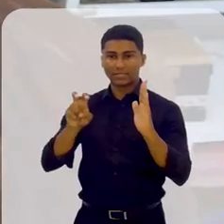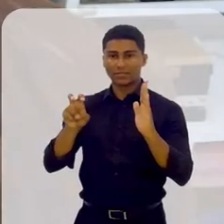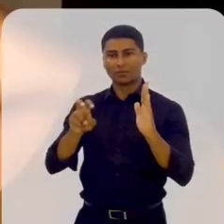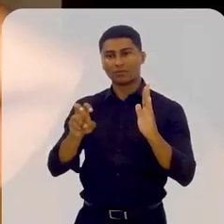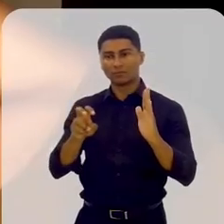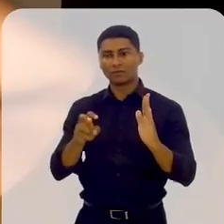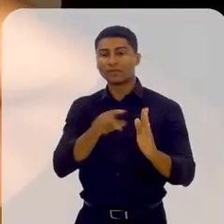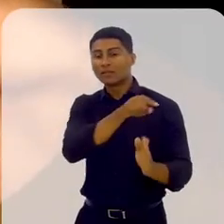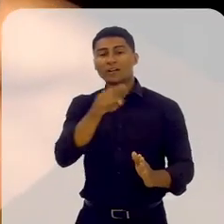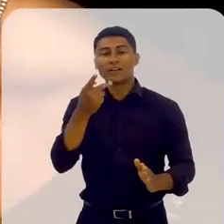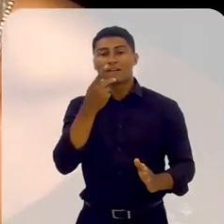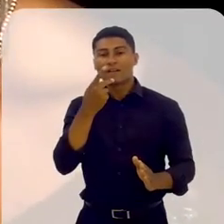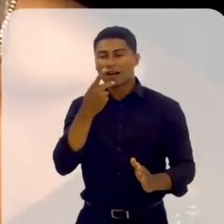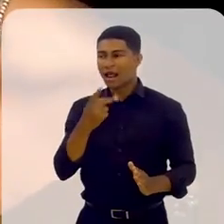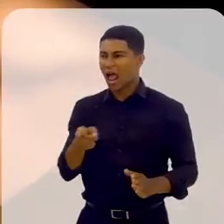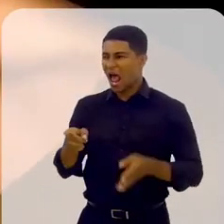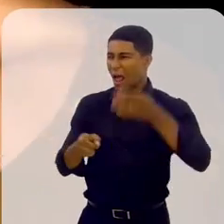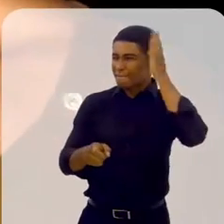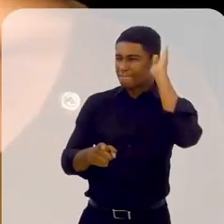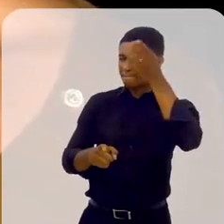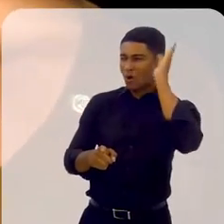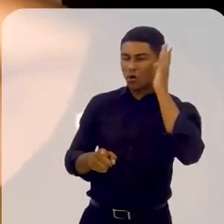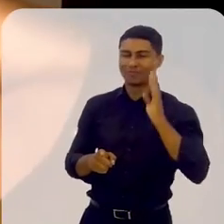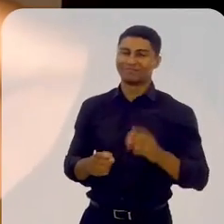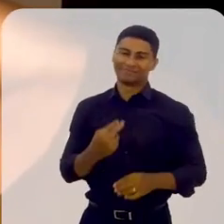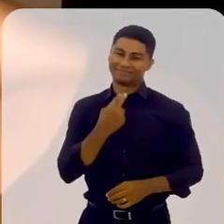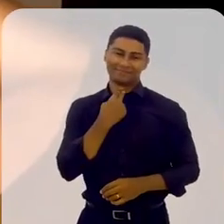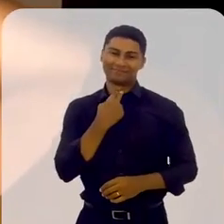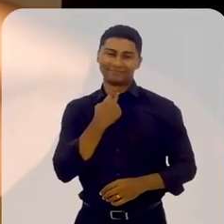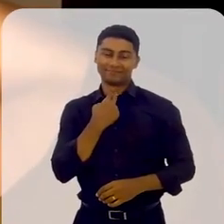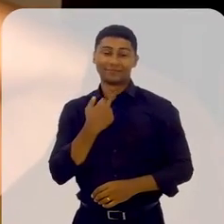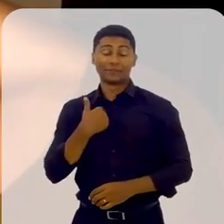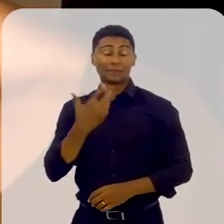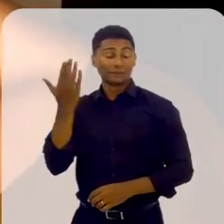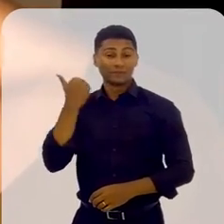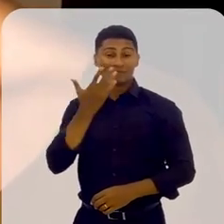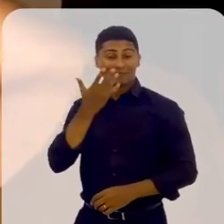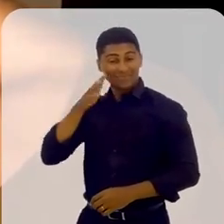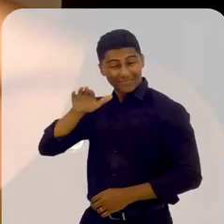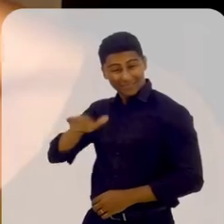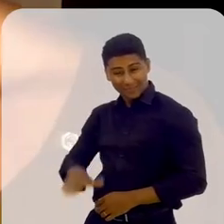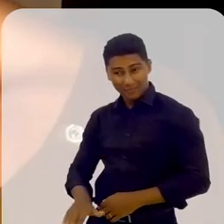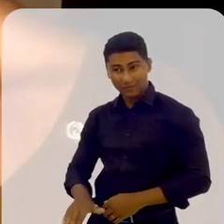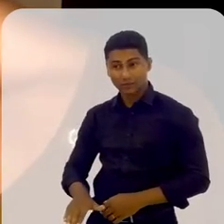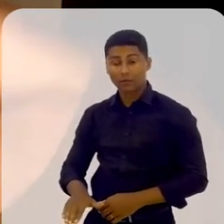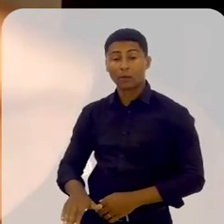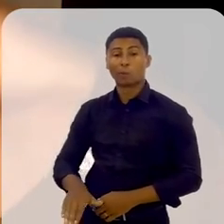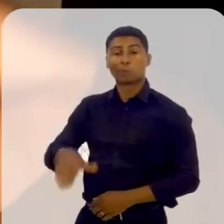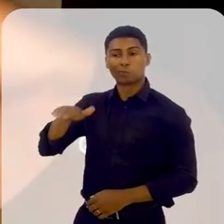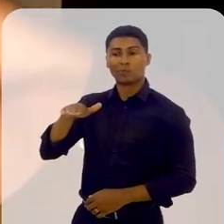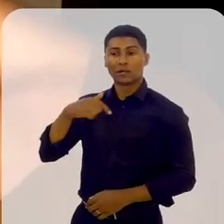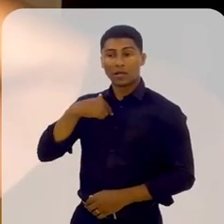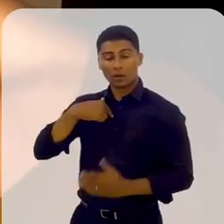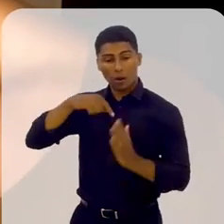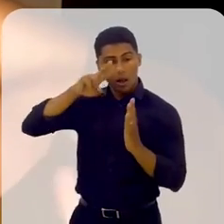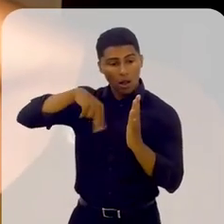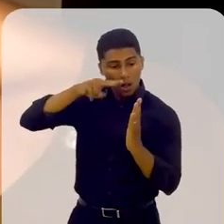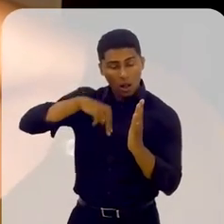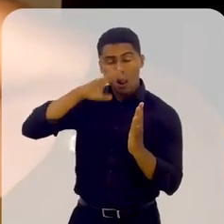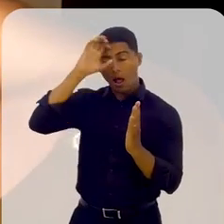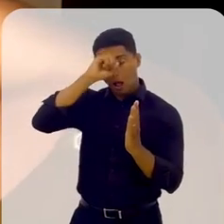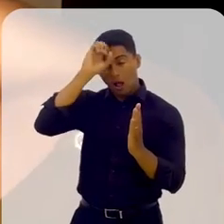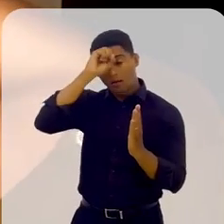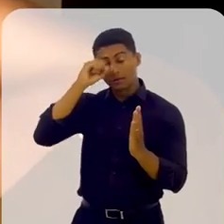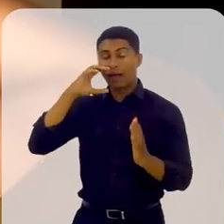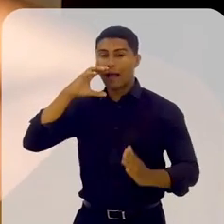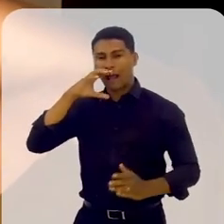burro. Não podia dizer. Desde a minha, da primeira infância, assim, né? Eu aprendi a ler mais rápido que meus colegas,